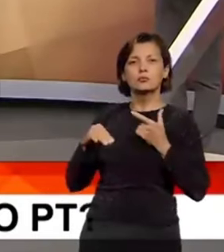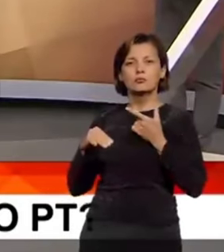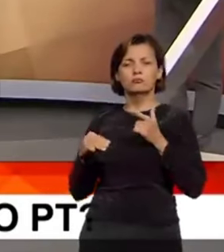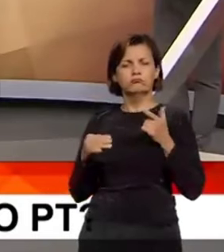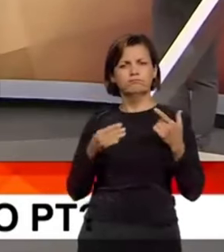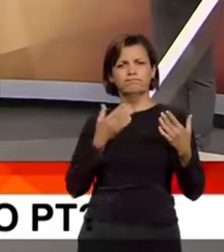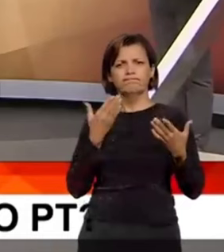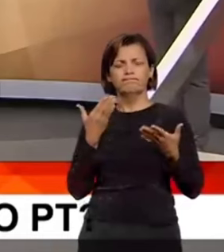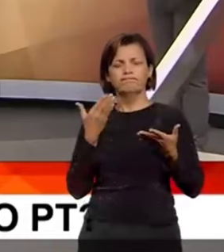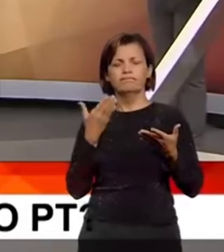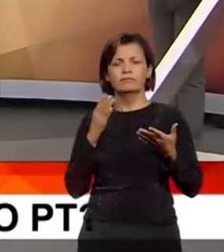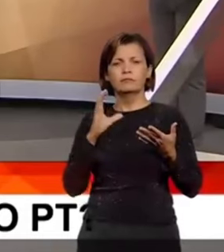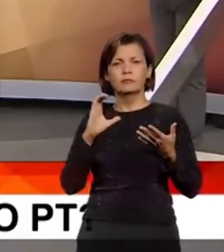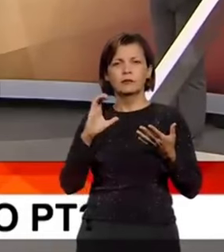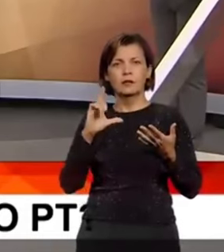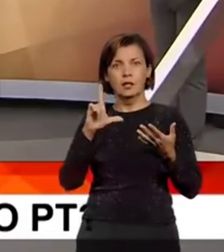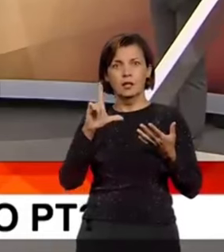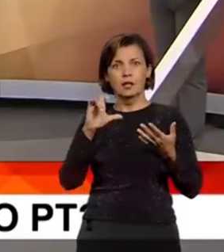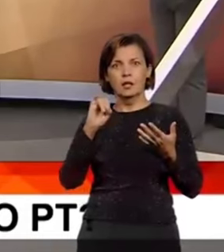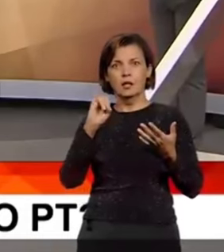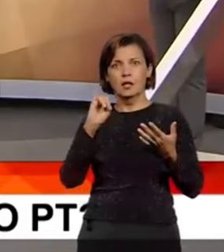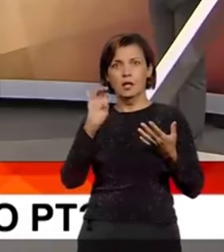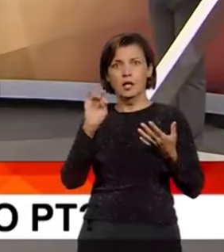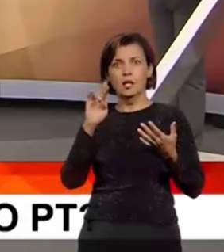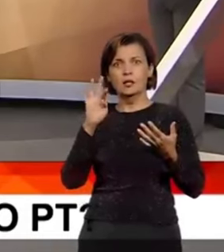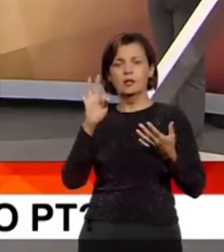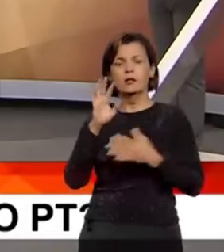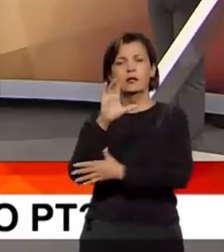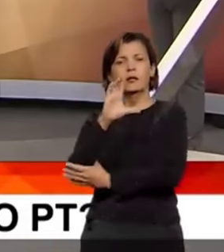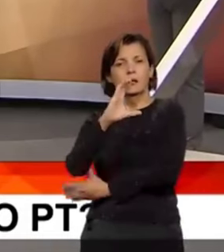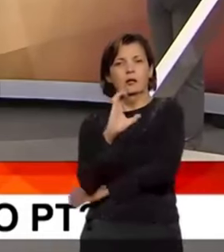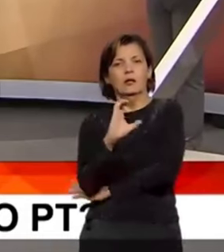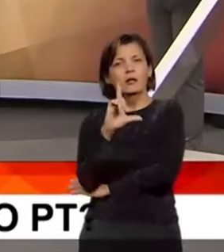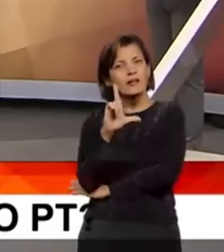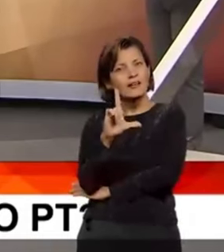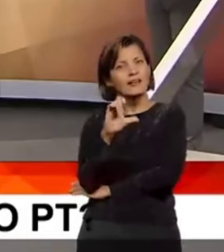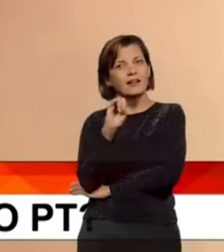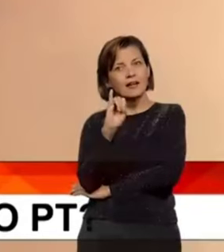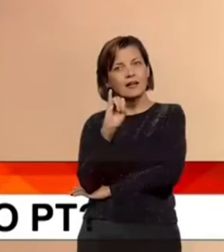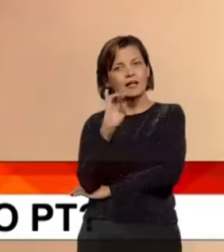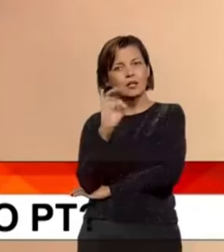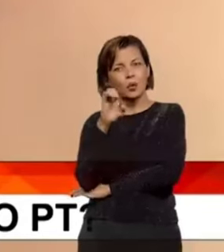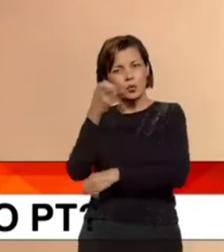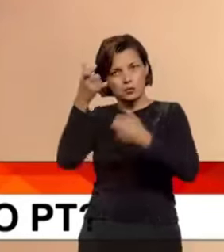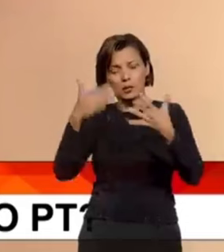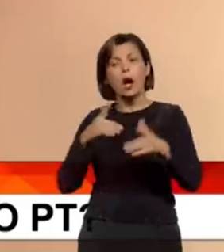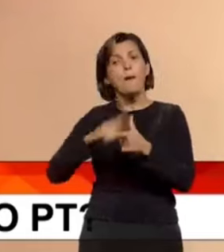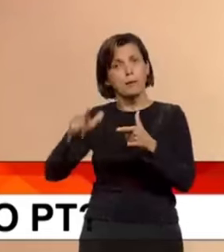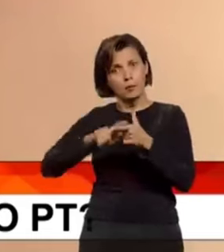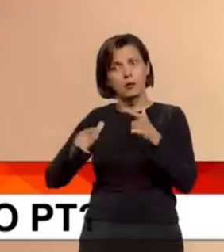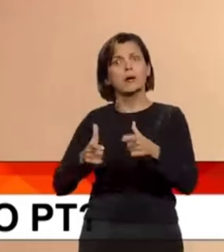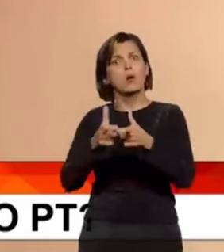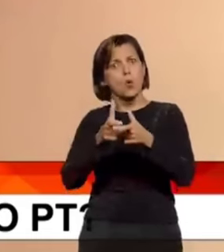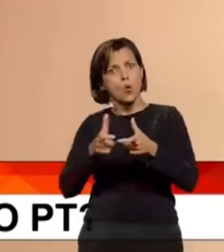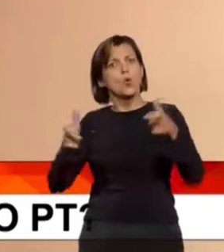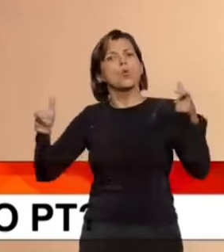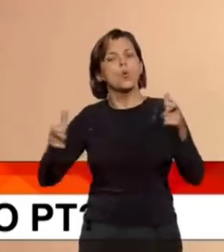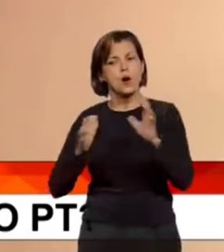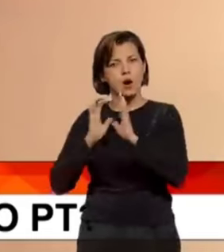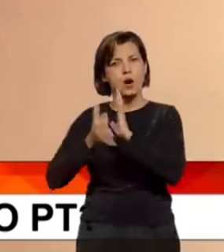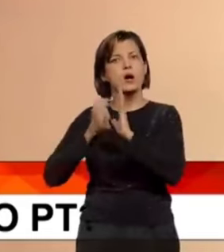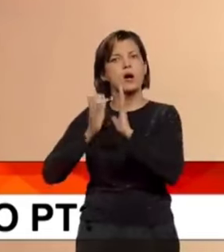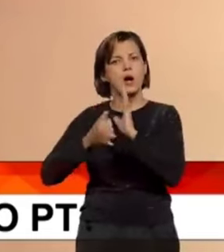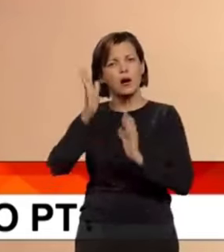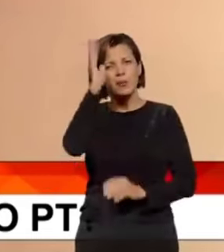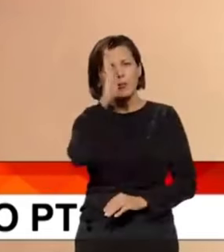Cleiton rebater Afinal de e o problema tá grande um partido dele o problema tá grande entre eles mas a